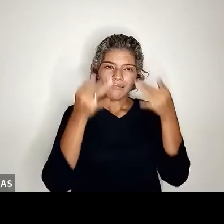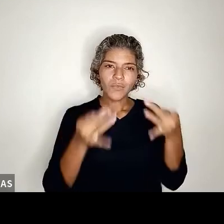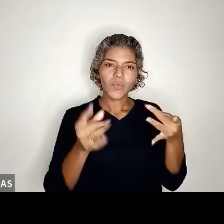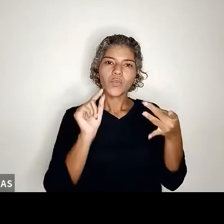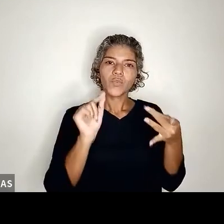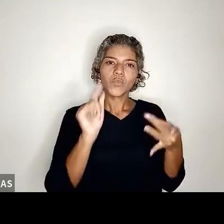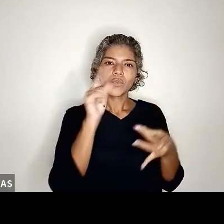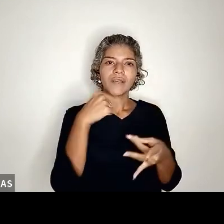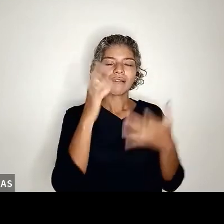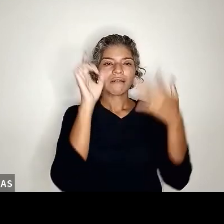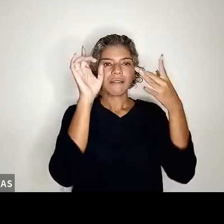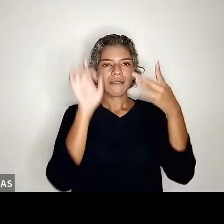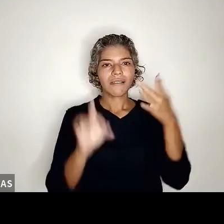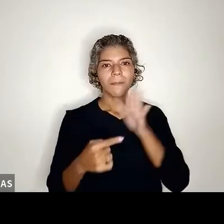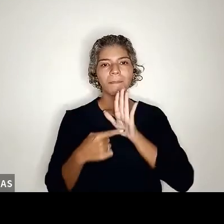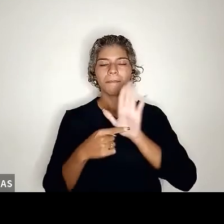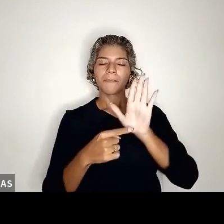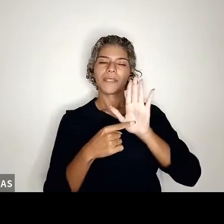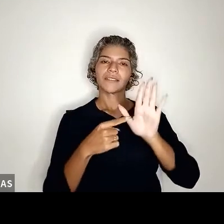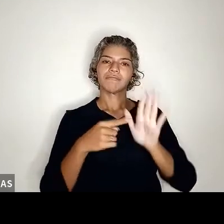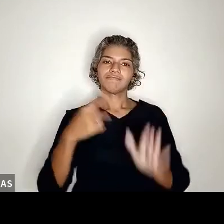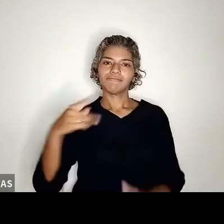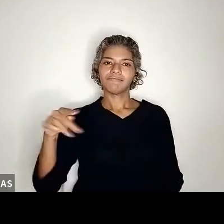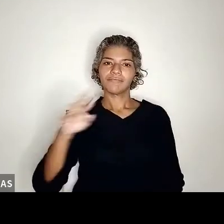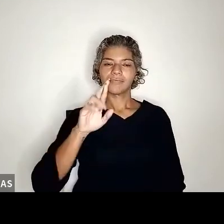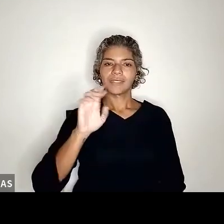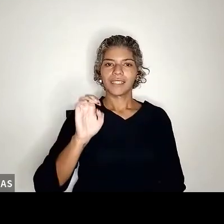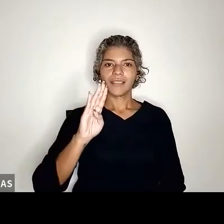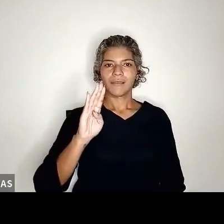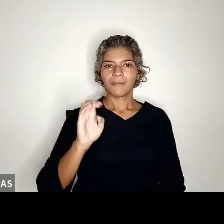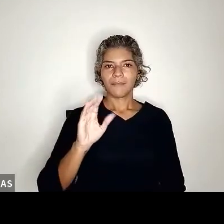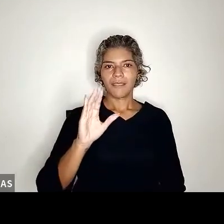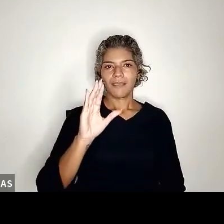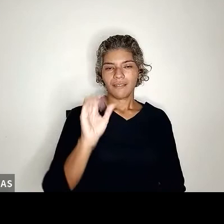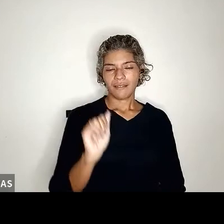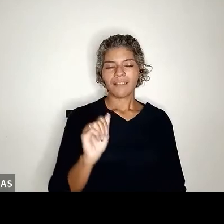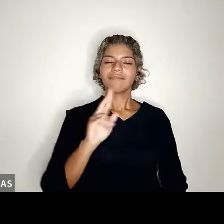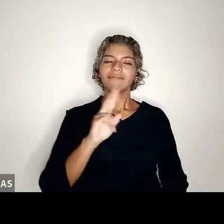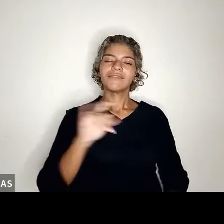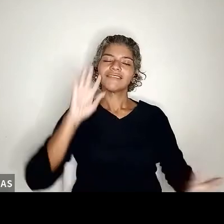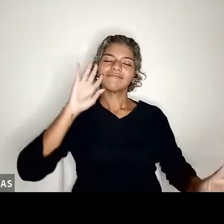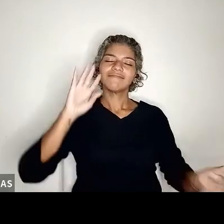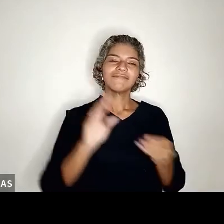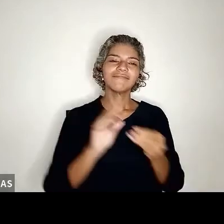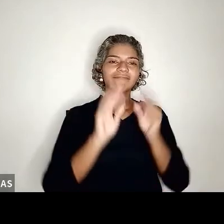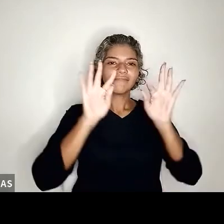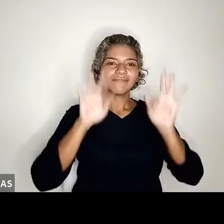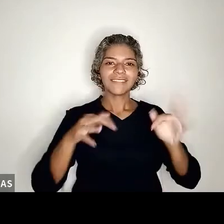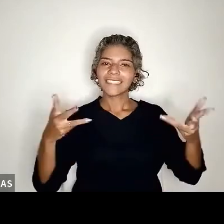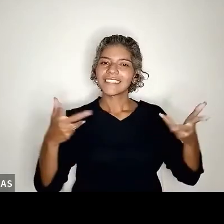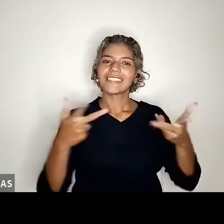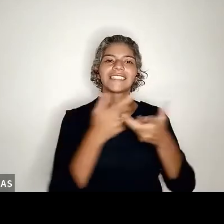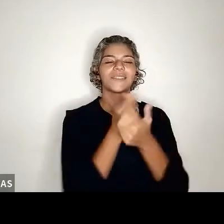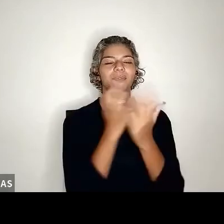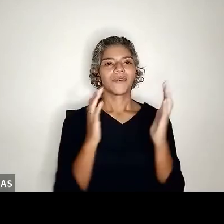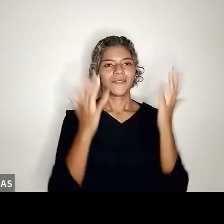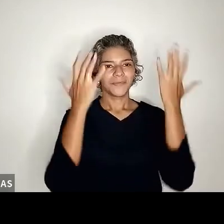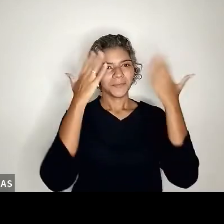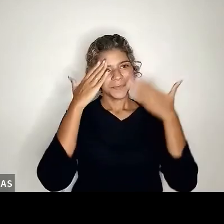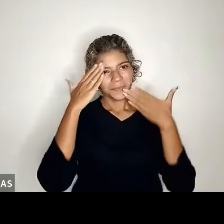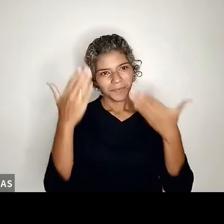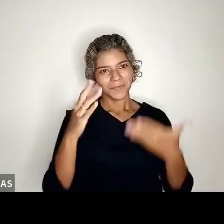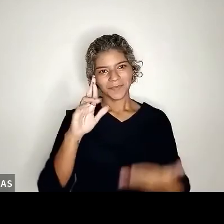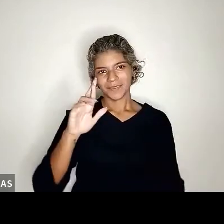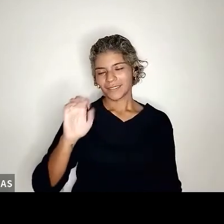da Rebeca, para a gente encerrar lindamente esse evento. Muito obrigada, Rebeca.